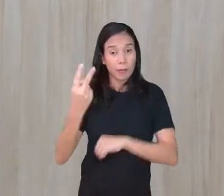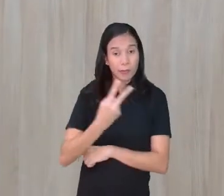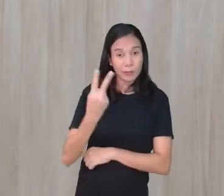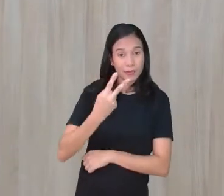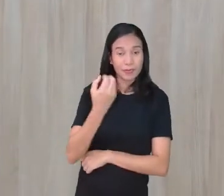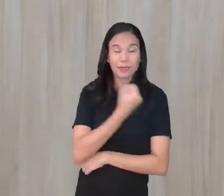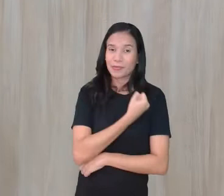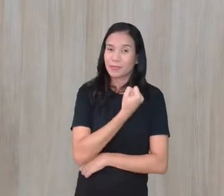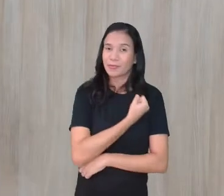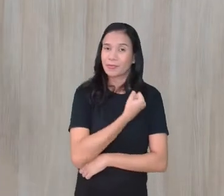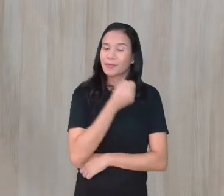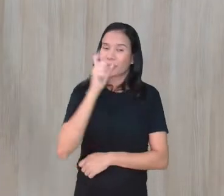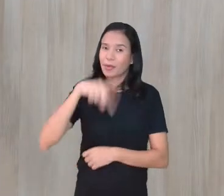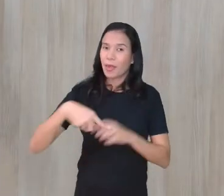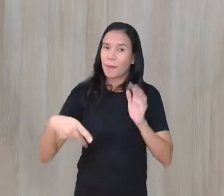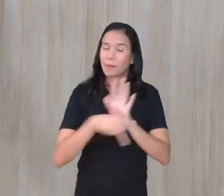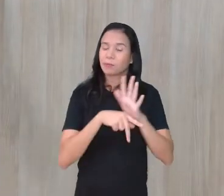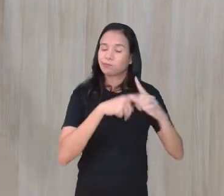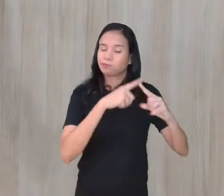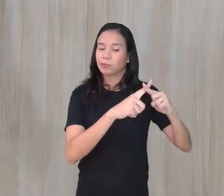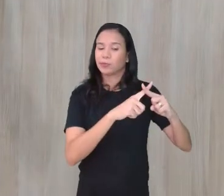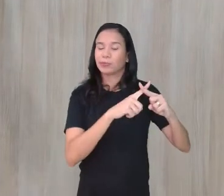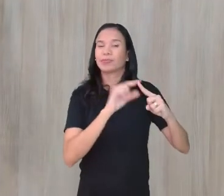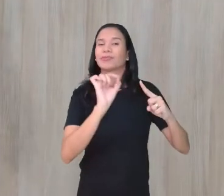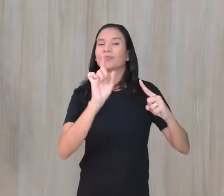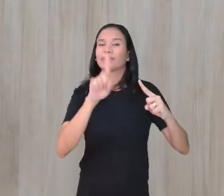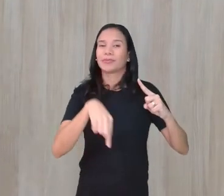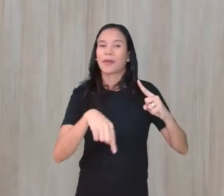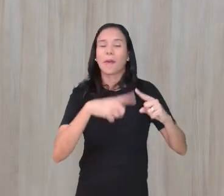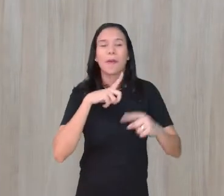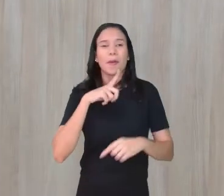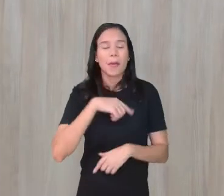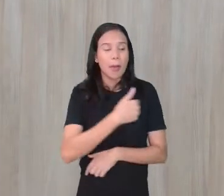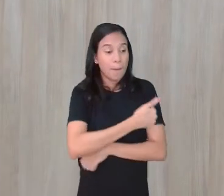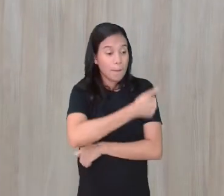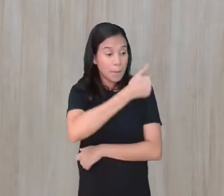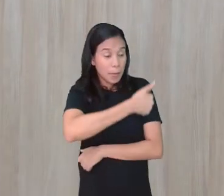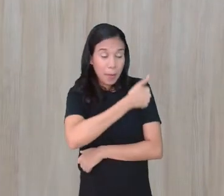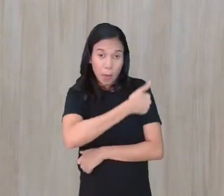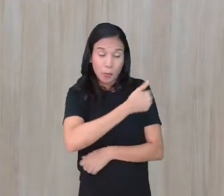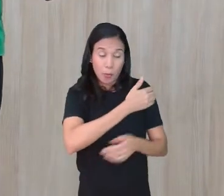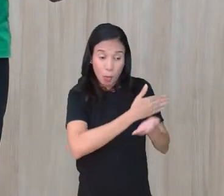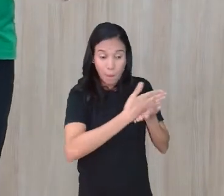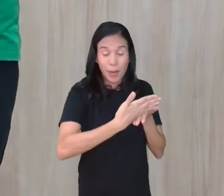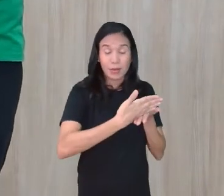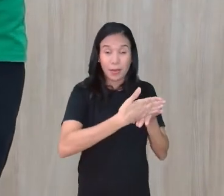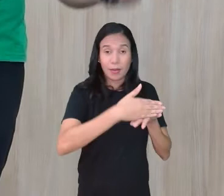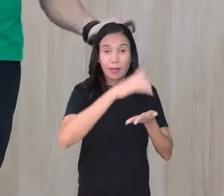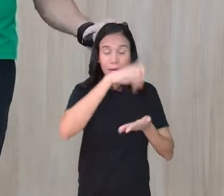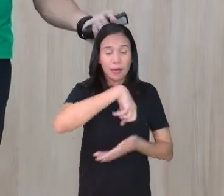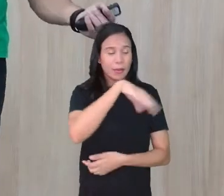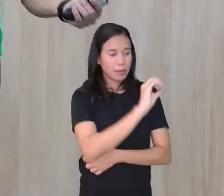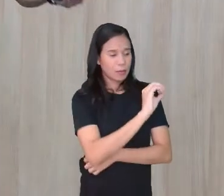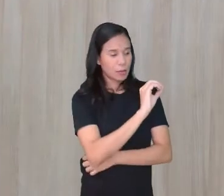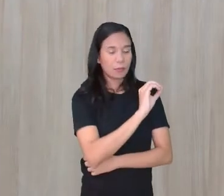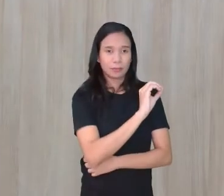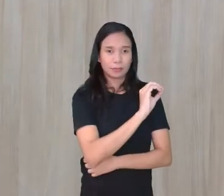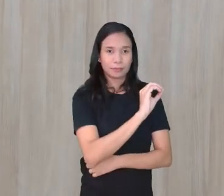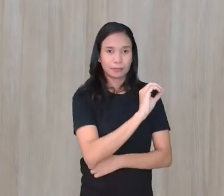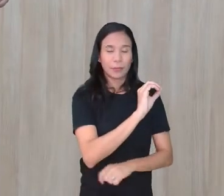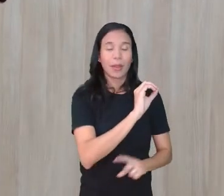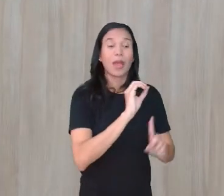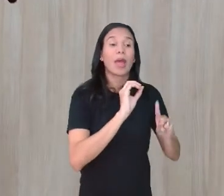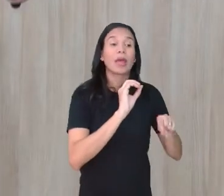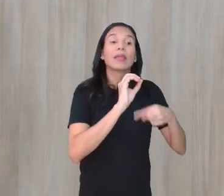número que é múltiplo do número que eu estou pedindo. Então, o primeiro elemento dos múltiplos de um número é zero e